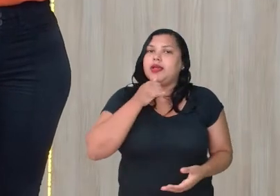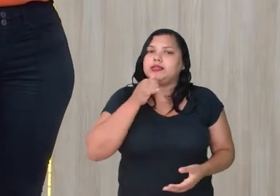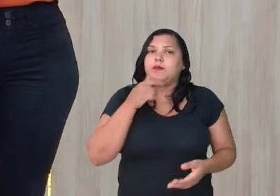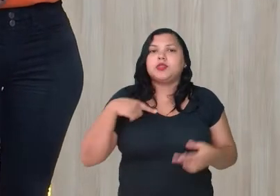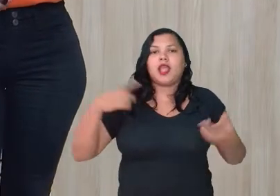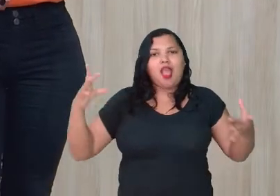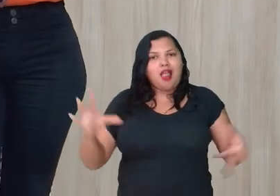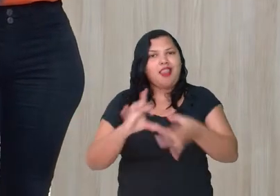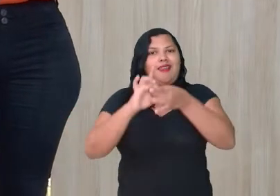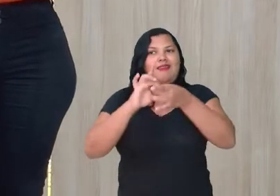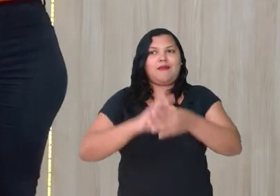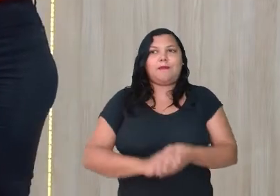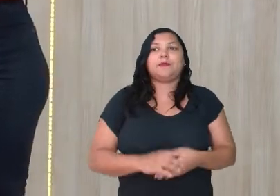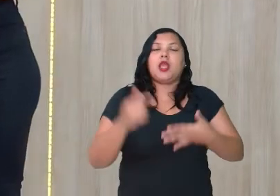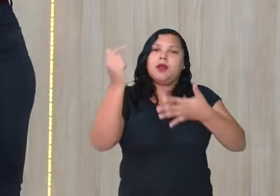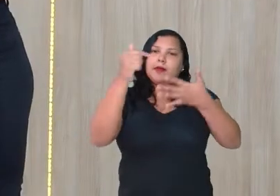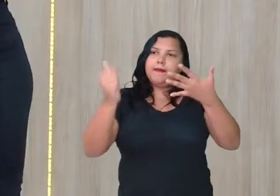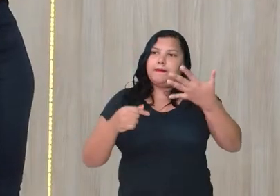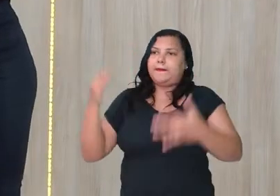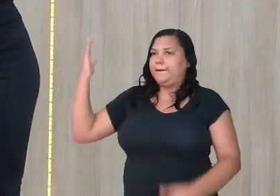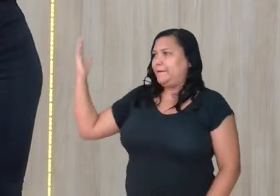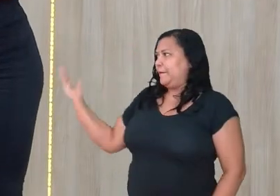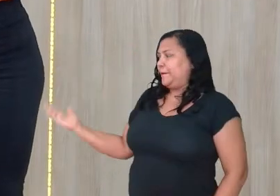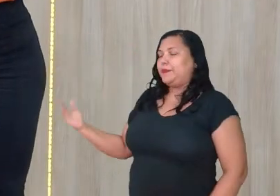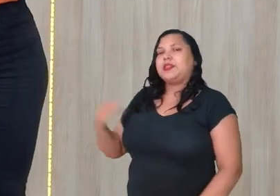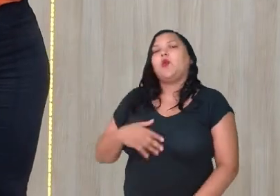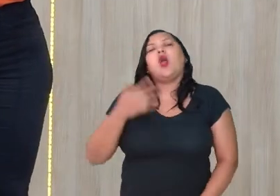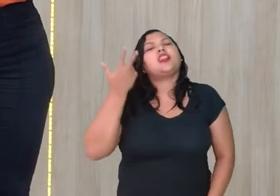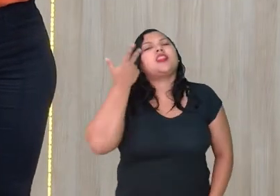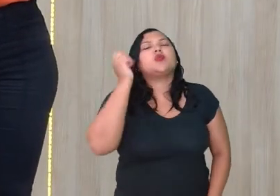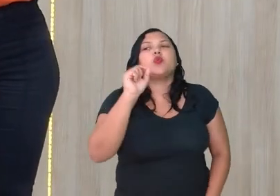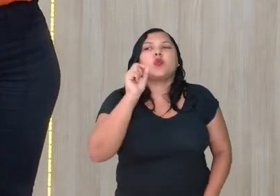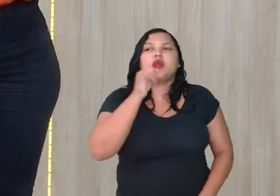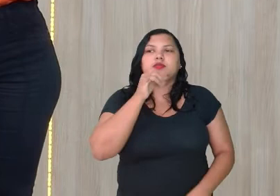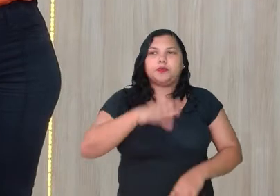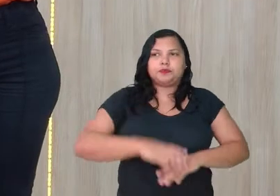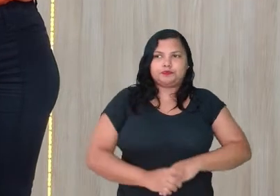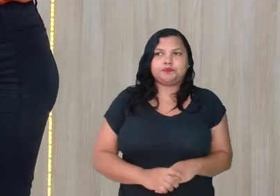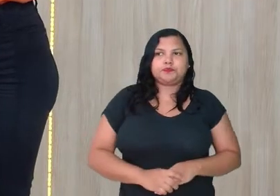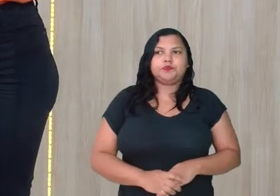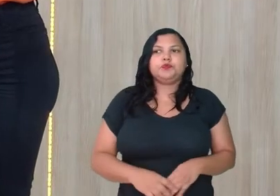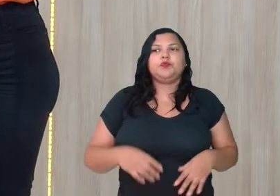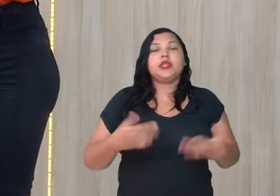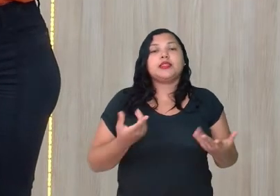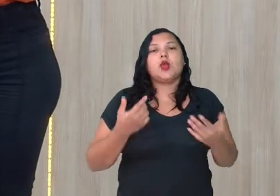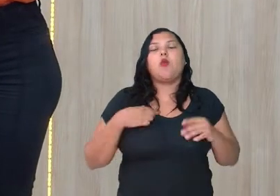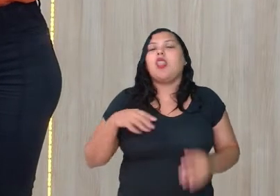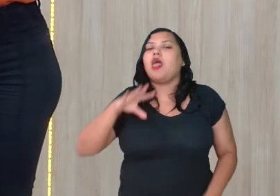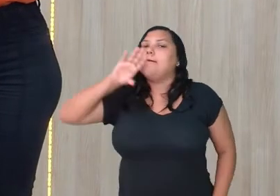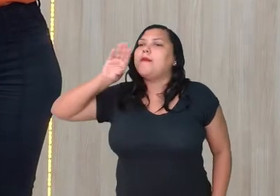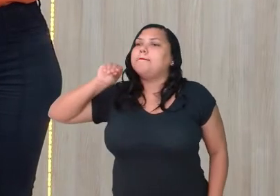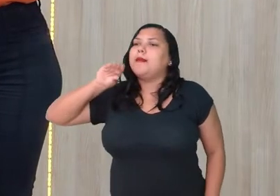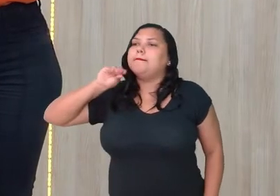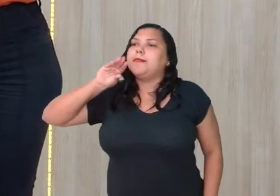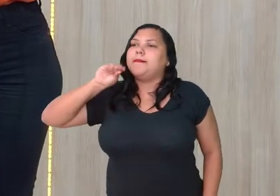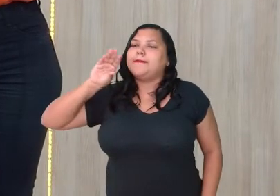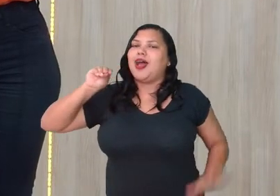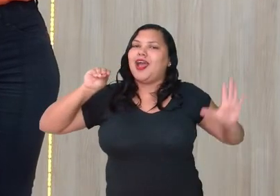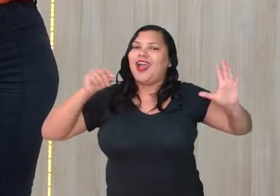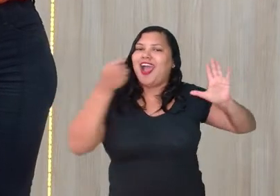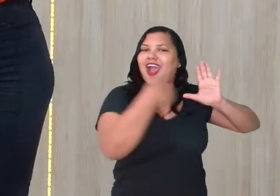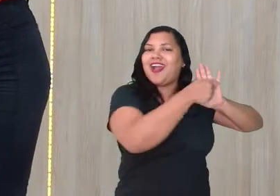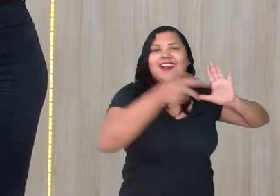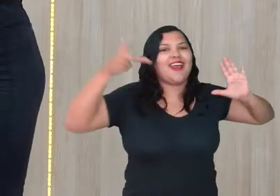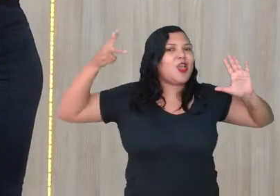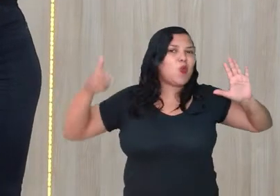também trouxe algumas evidências para vocês. Então, é muito comum a omissão, né? A omissão na pronúncia, que vai, obviamente,